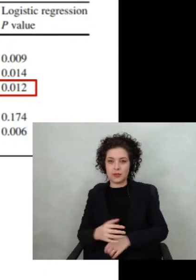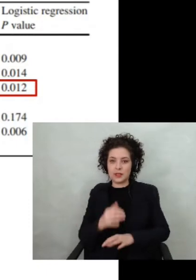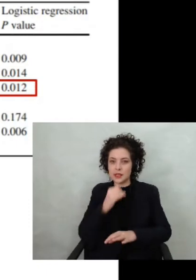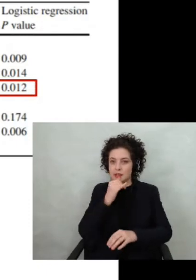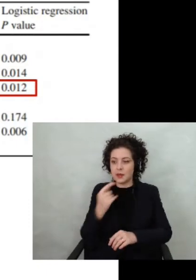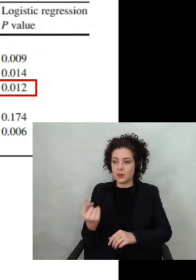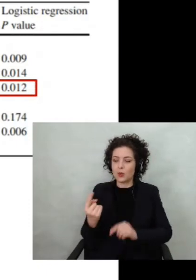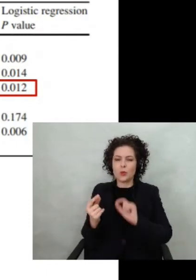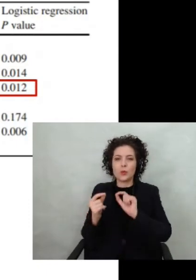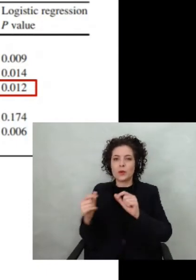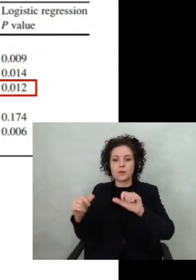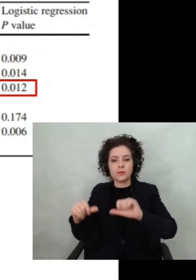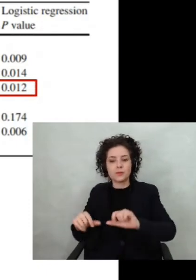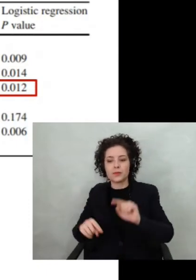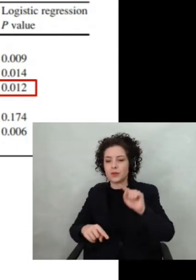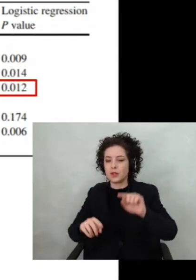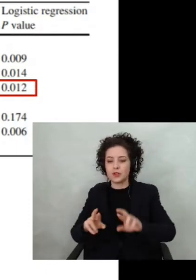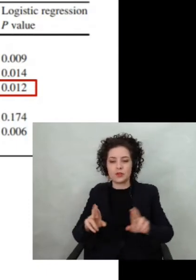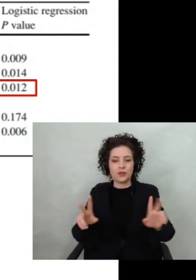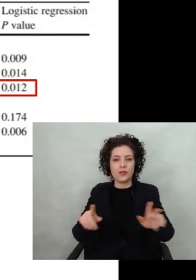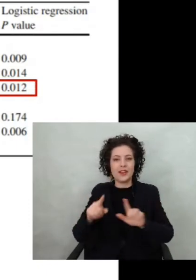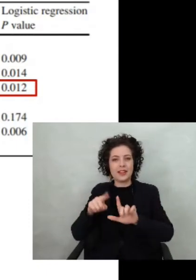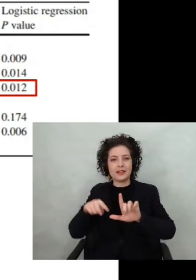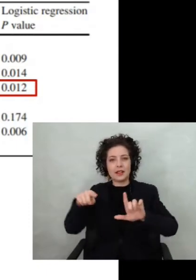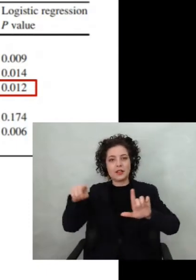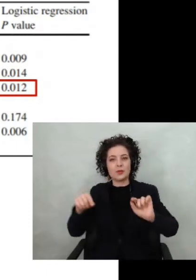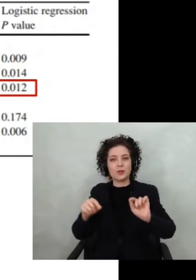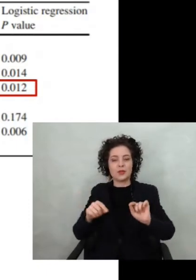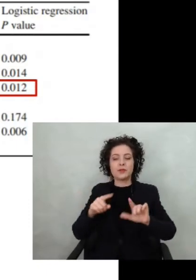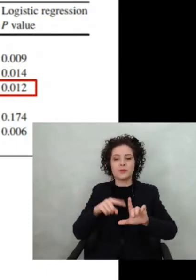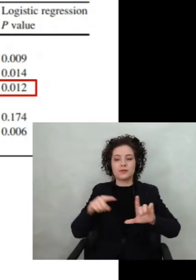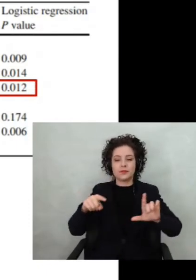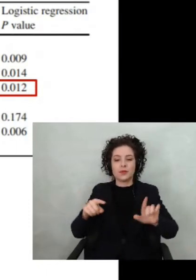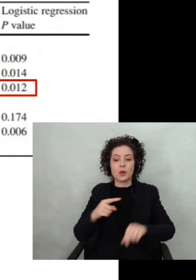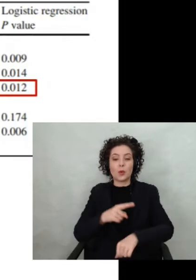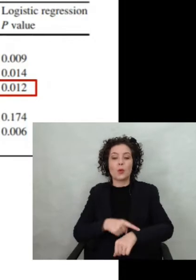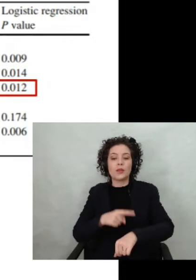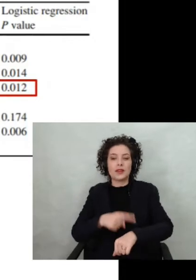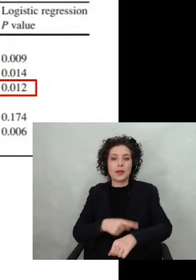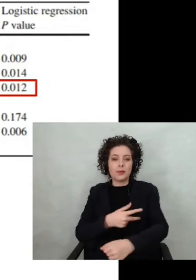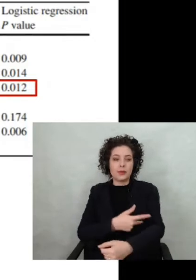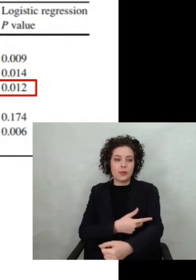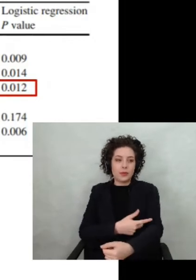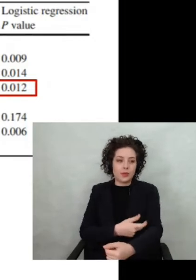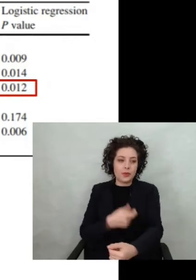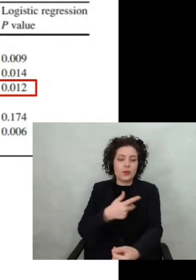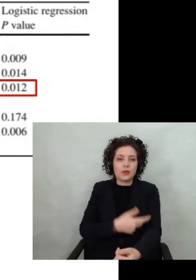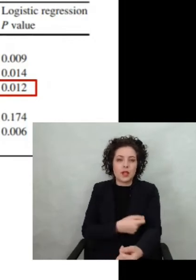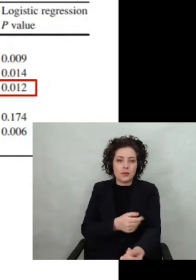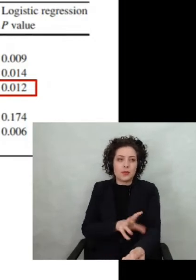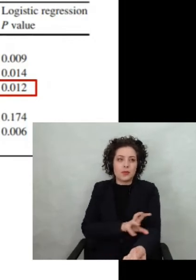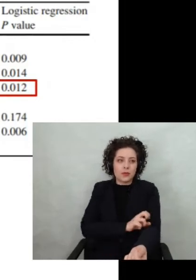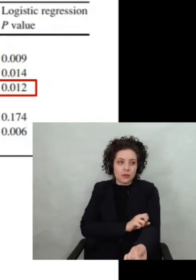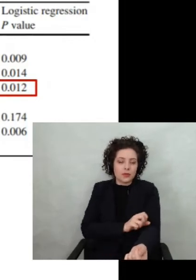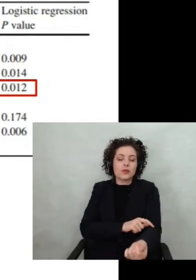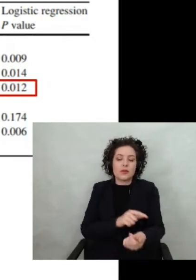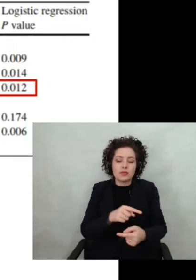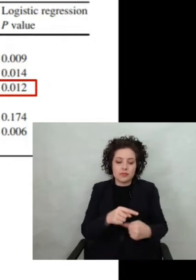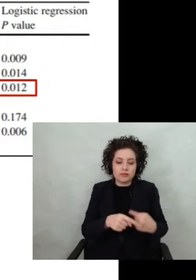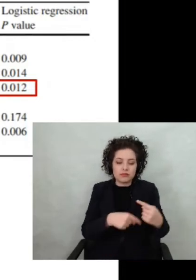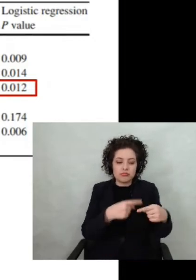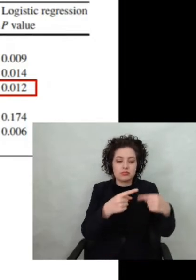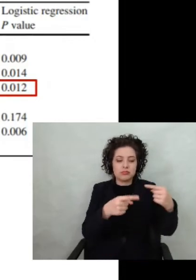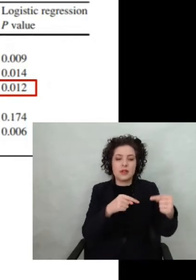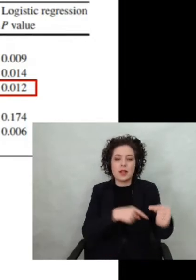de diferença estatística foi o tempo de infusão do plasma. Os indivíduos que tiveram boa evolução tiveram a infusão do